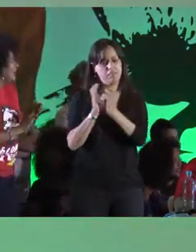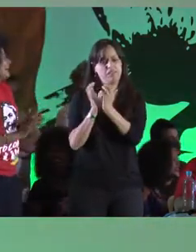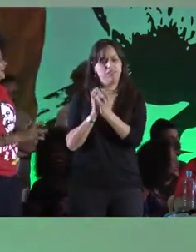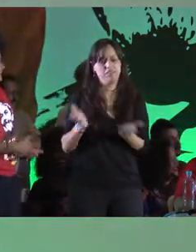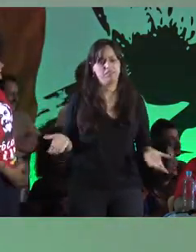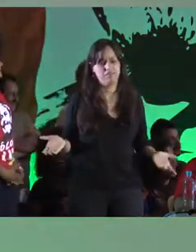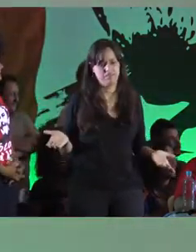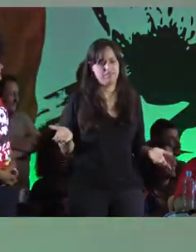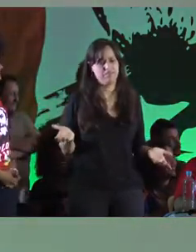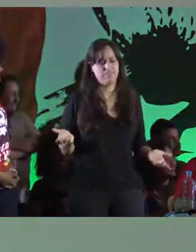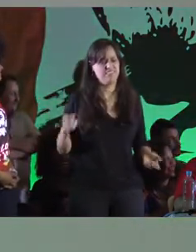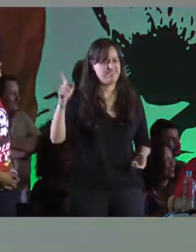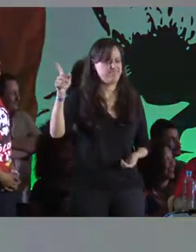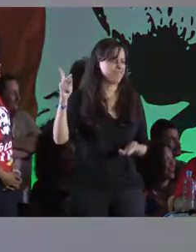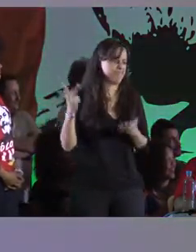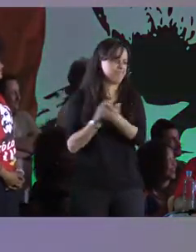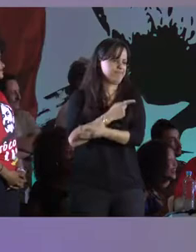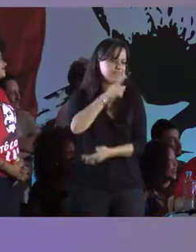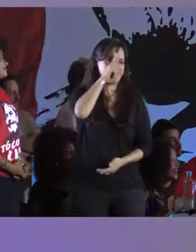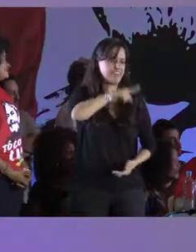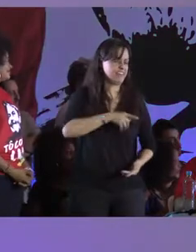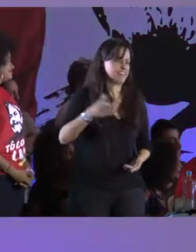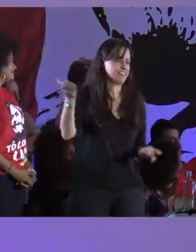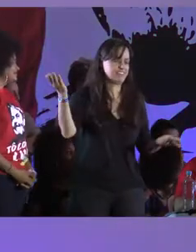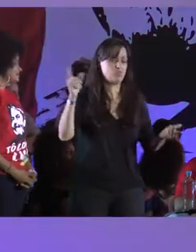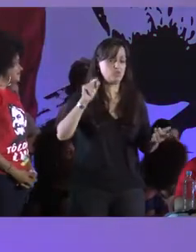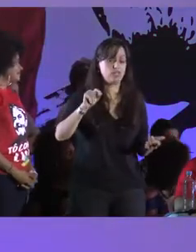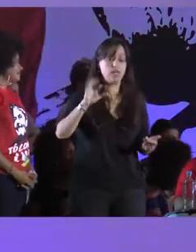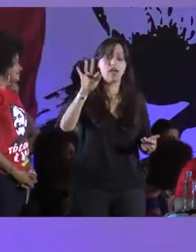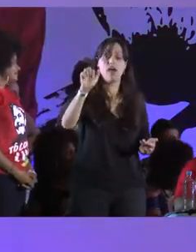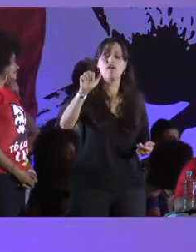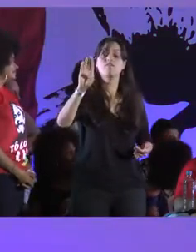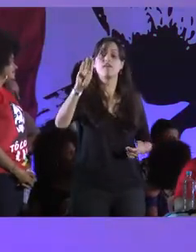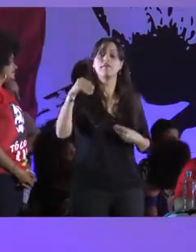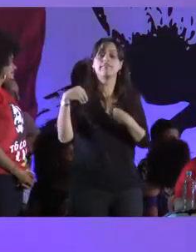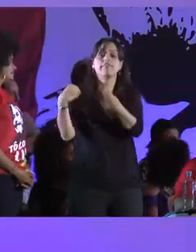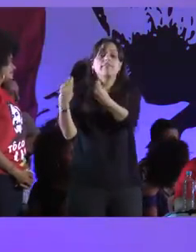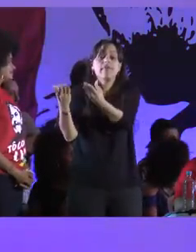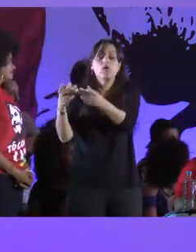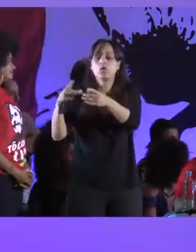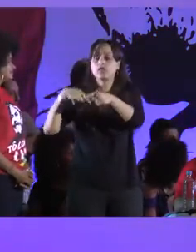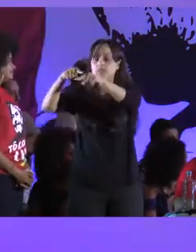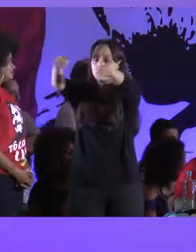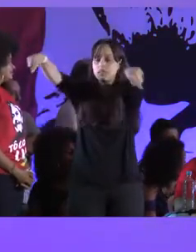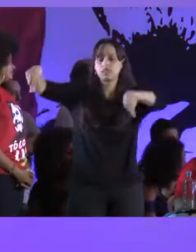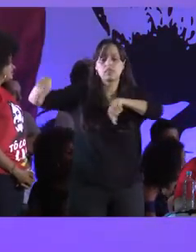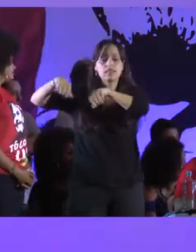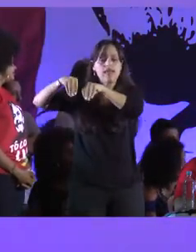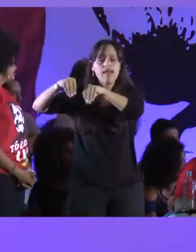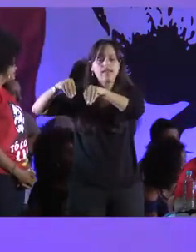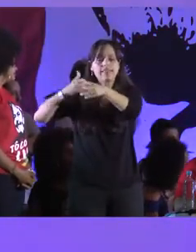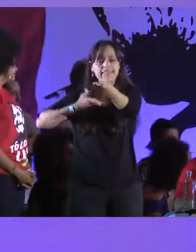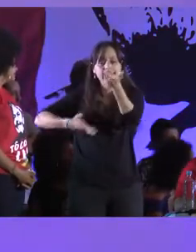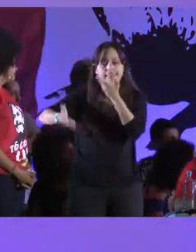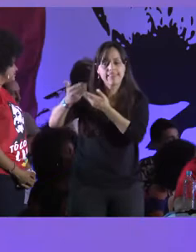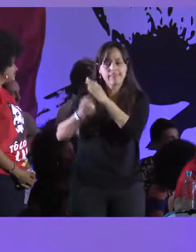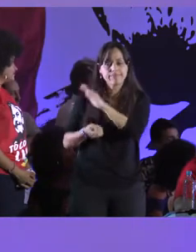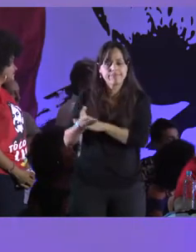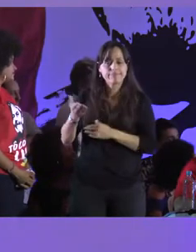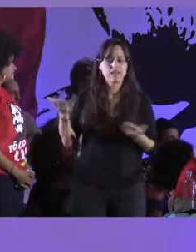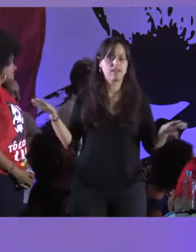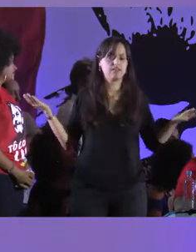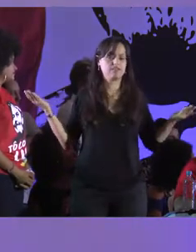Ele é tão pilantra que a FAB deu um terreno para o prefeito de Pernambuco e quando a gente